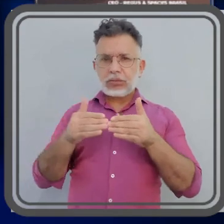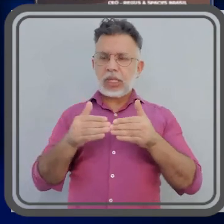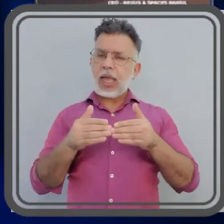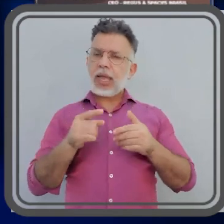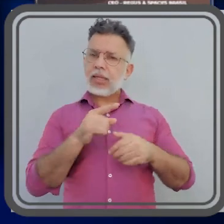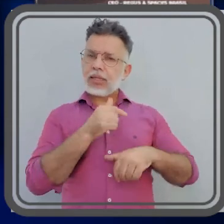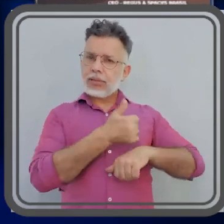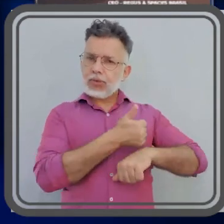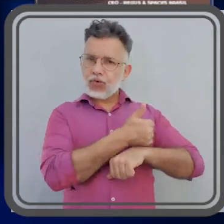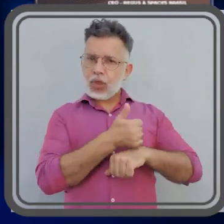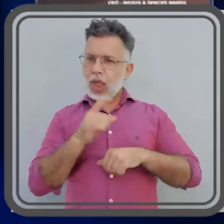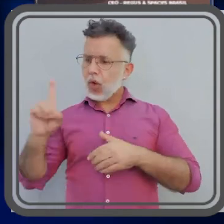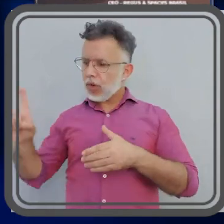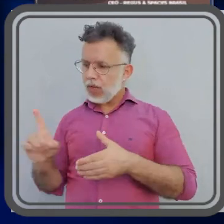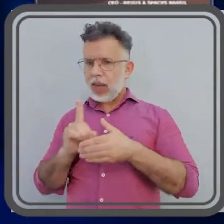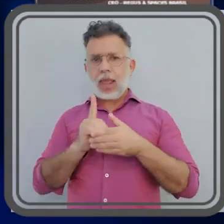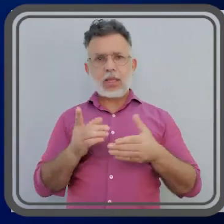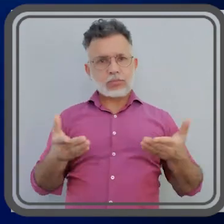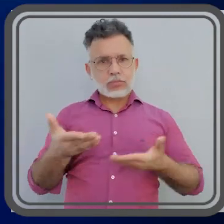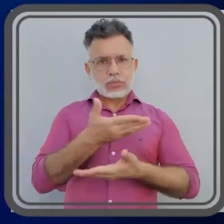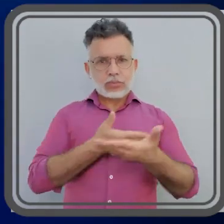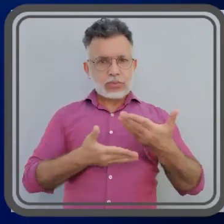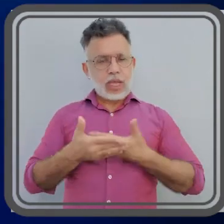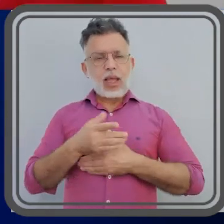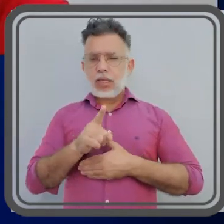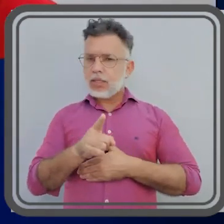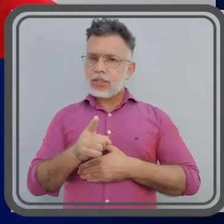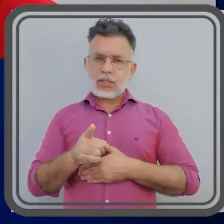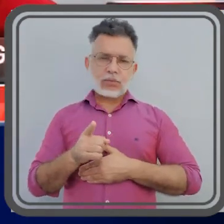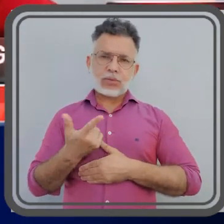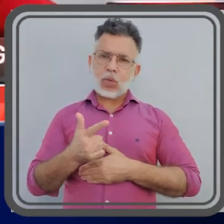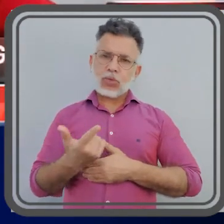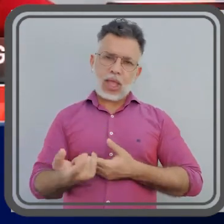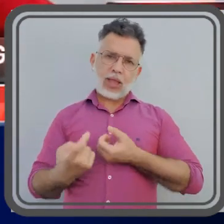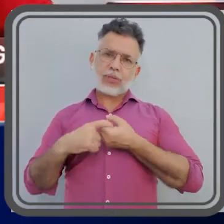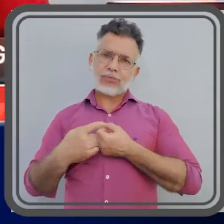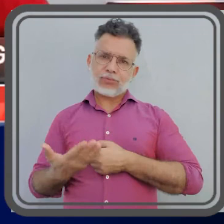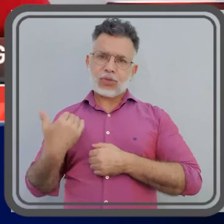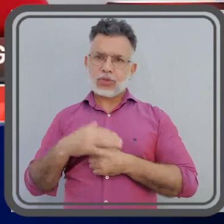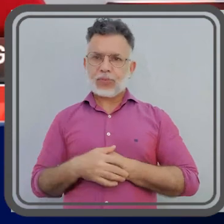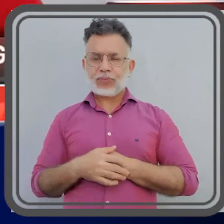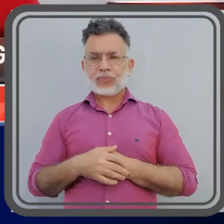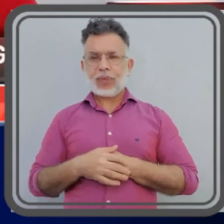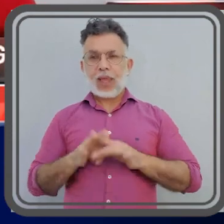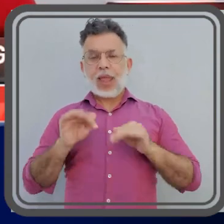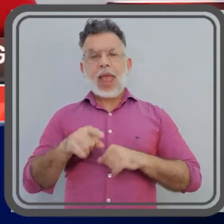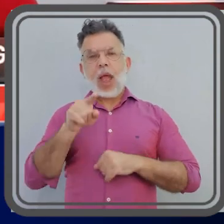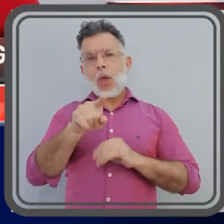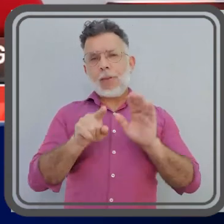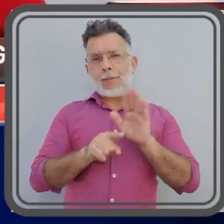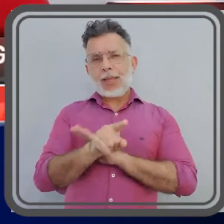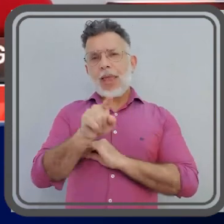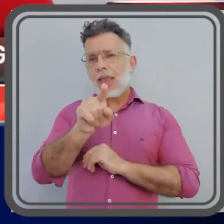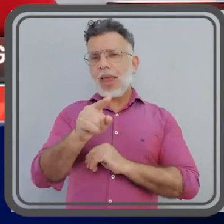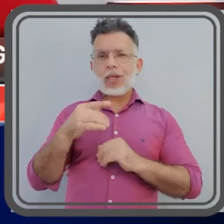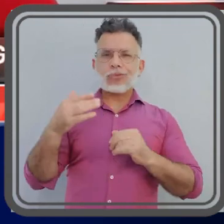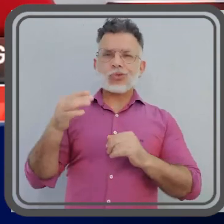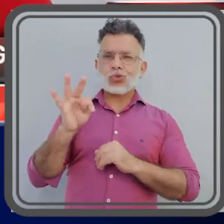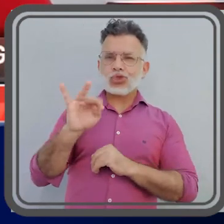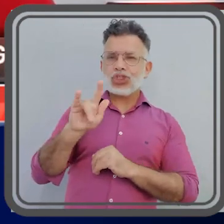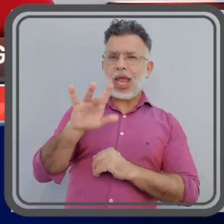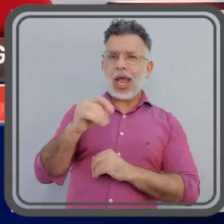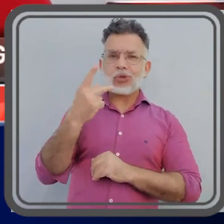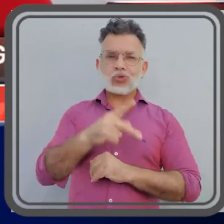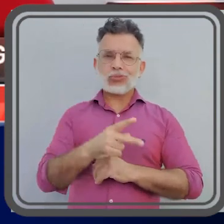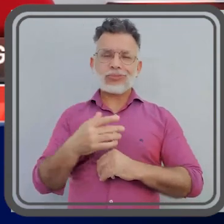e cliente. Isso aí é uma tendência sem volta. Muito bom. Tiagão, para encerrar aqui, quem é o Tiago no final de semana? Quais são os hábitos